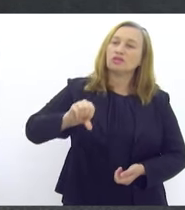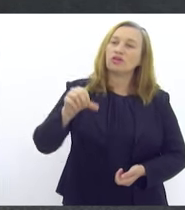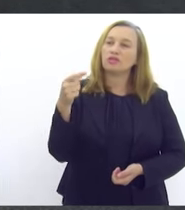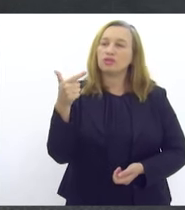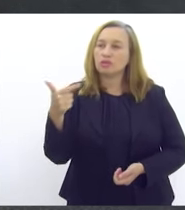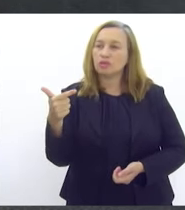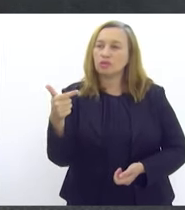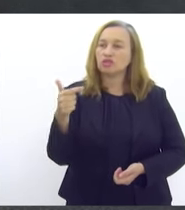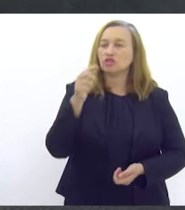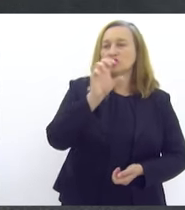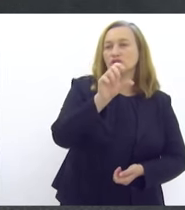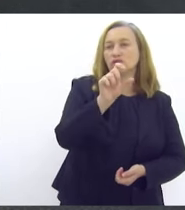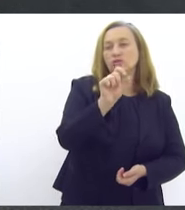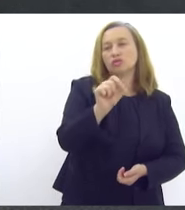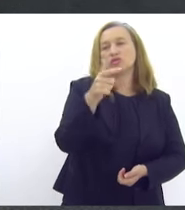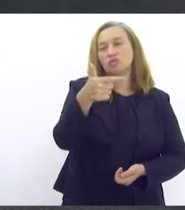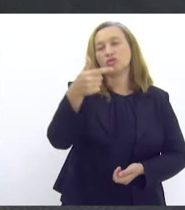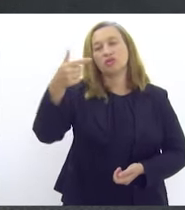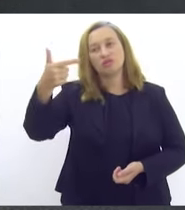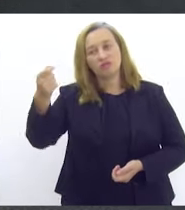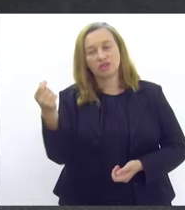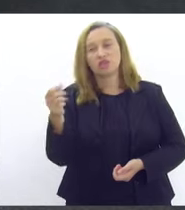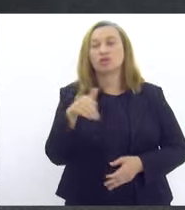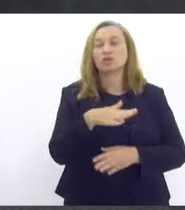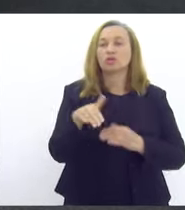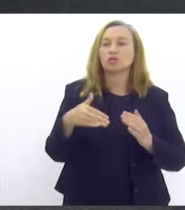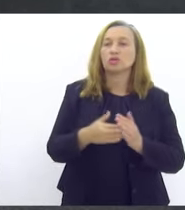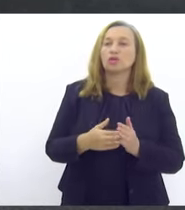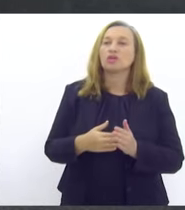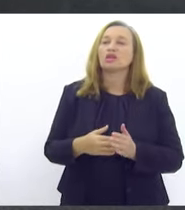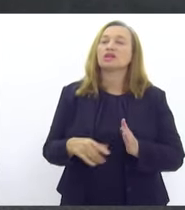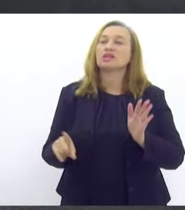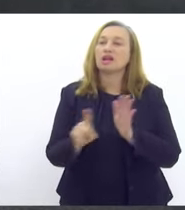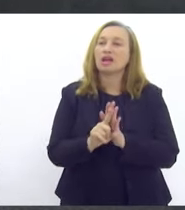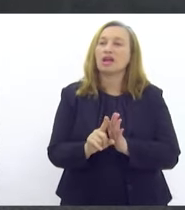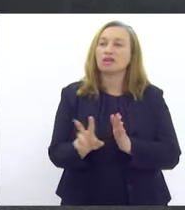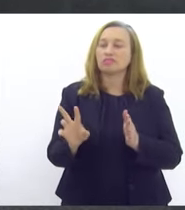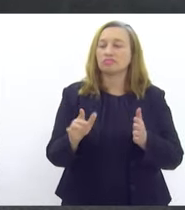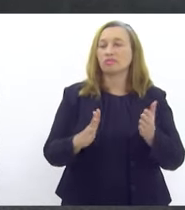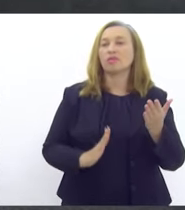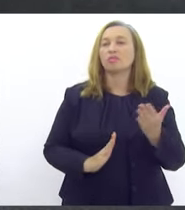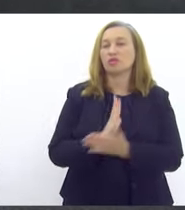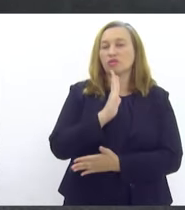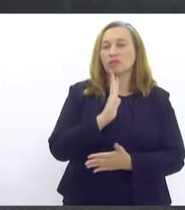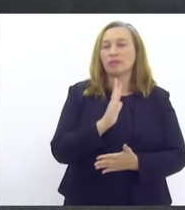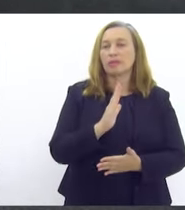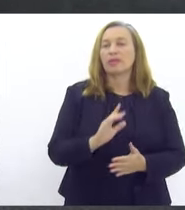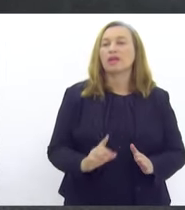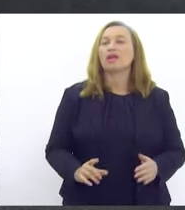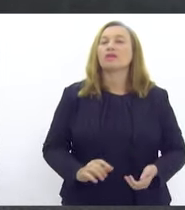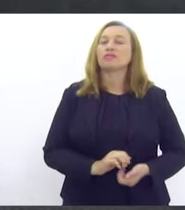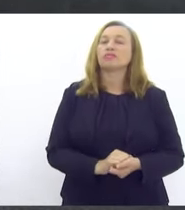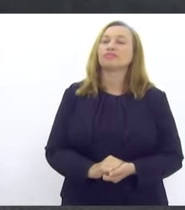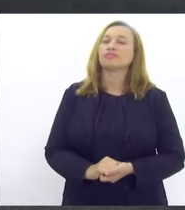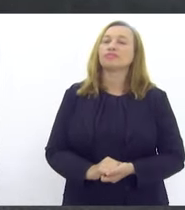8792 de 2020. Toda essa legislação foi aprovada pela lei